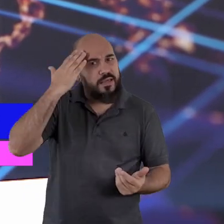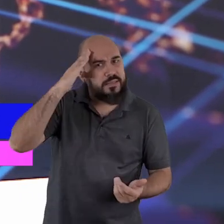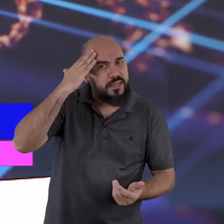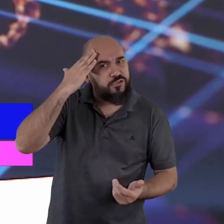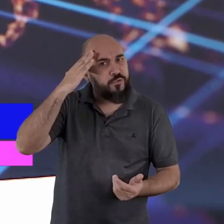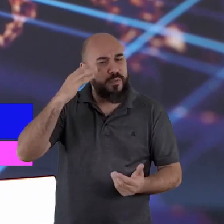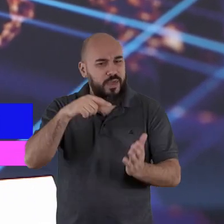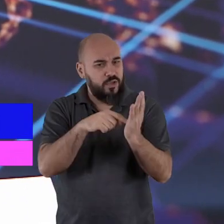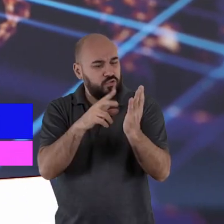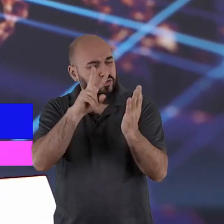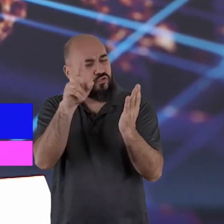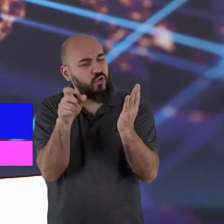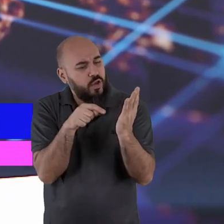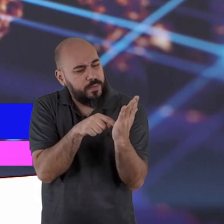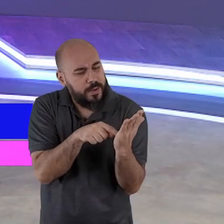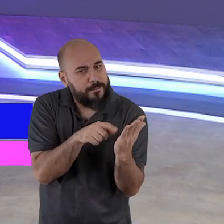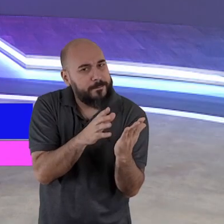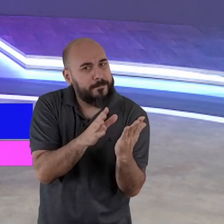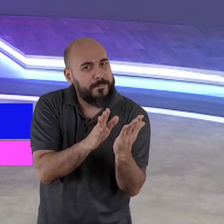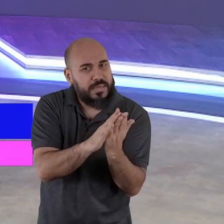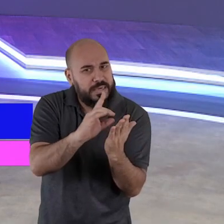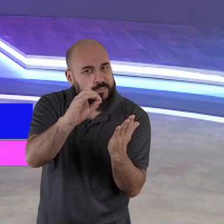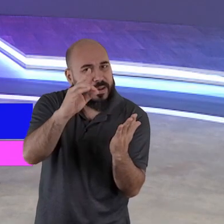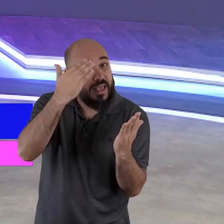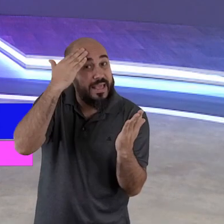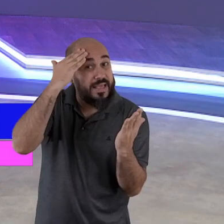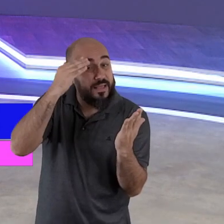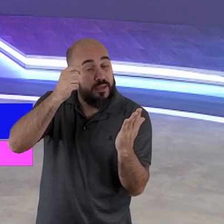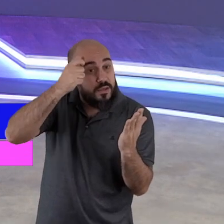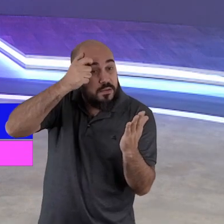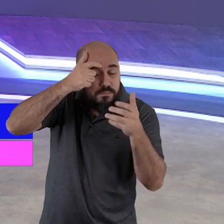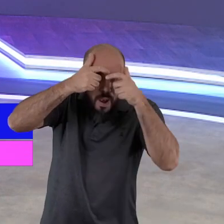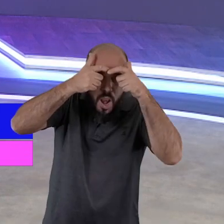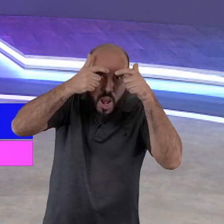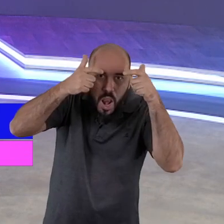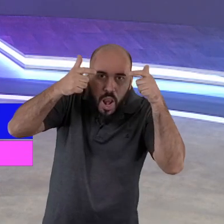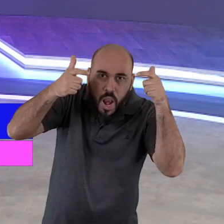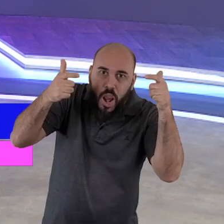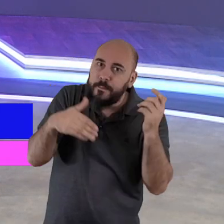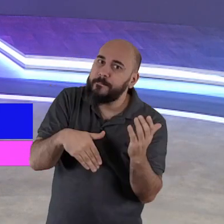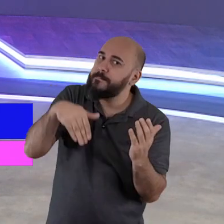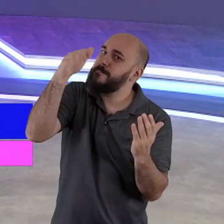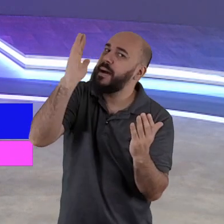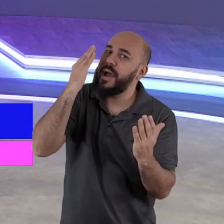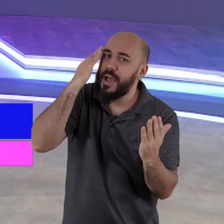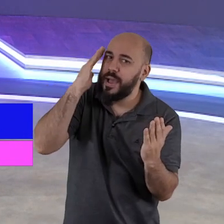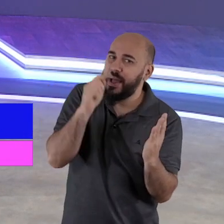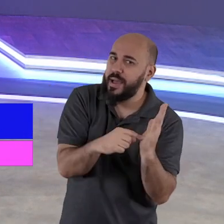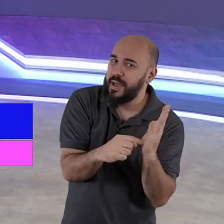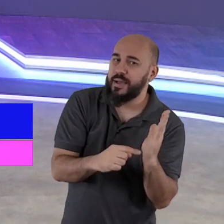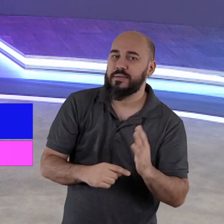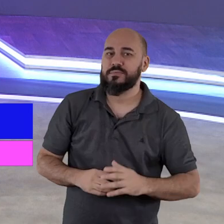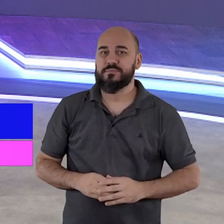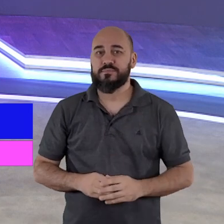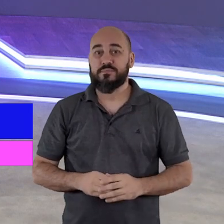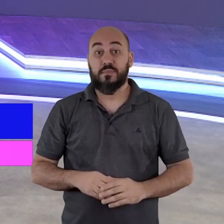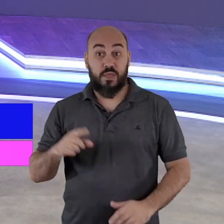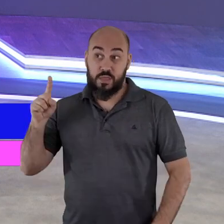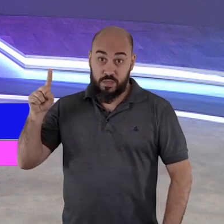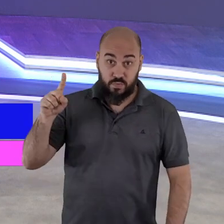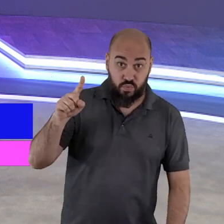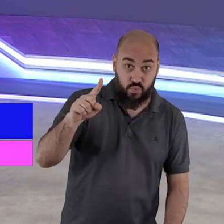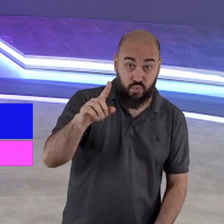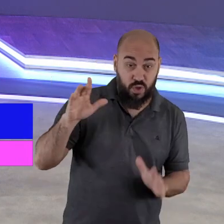pessoas compreenderiam mais. Este livrinho aberto nas mãos do anjo, na verdade,